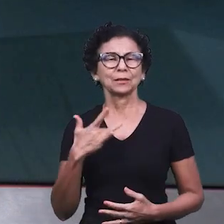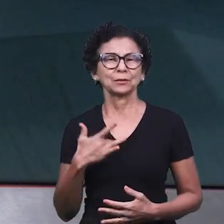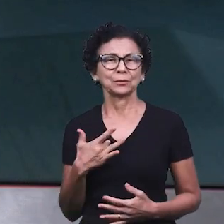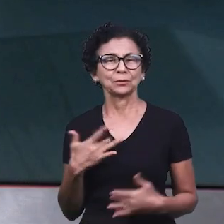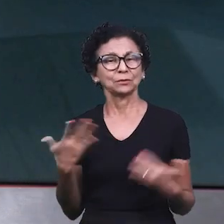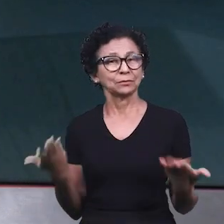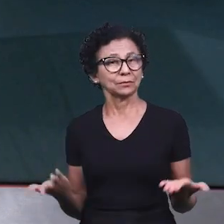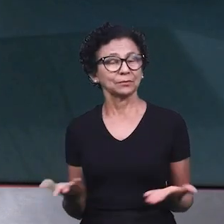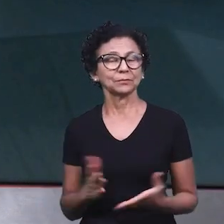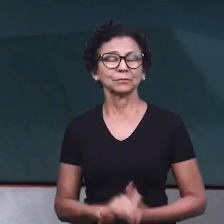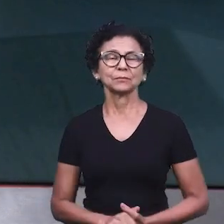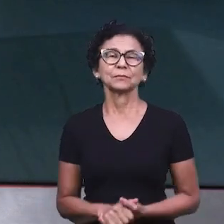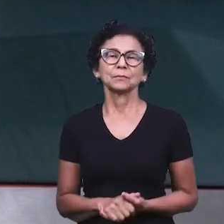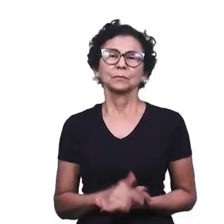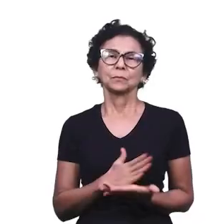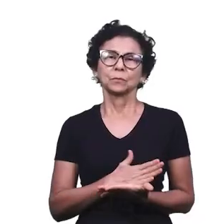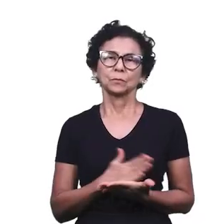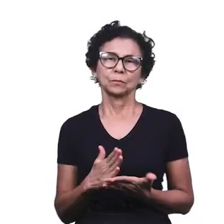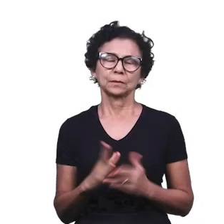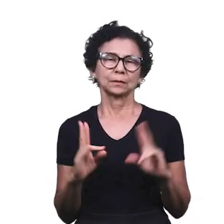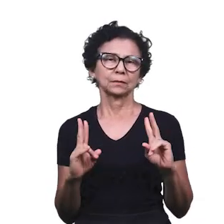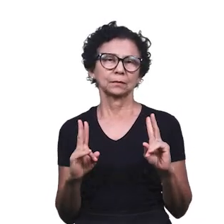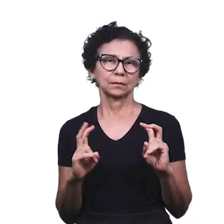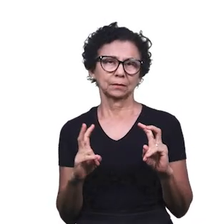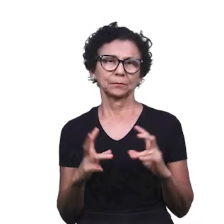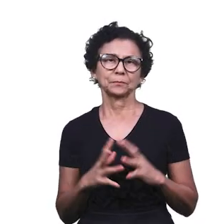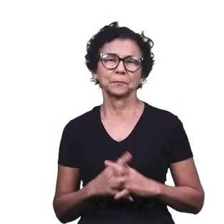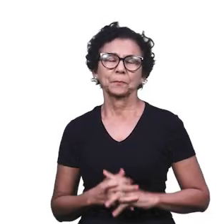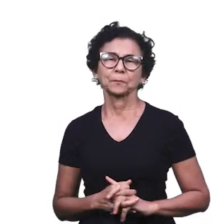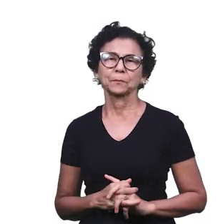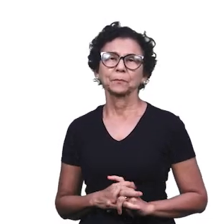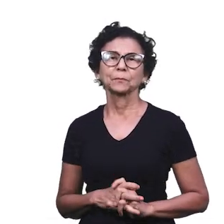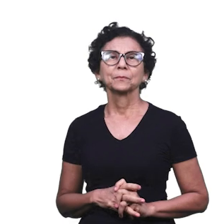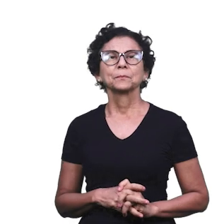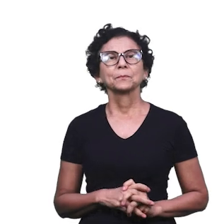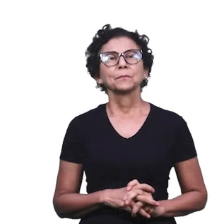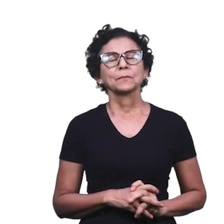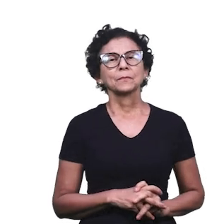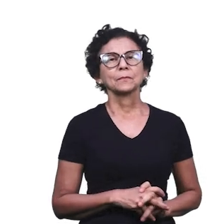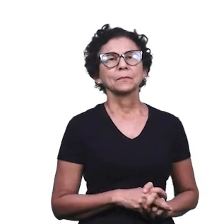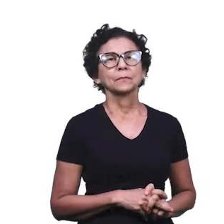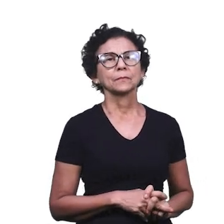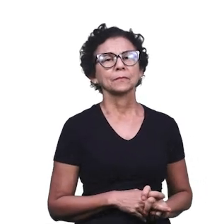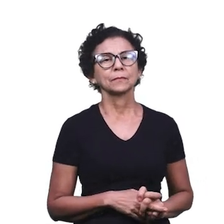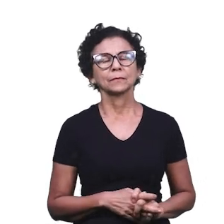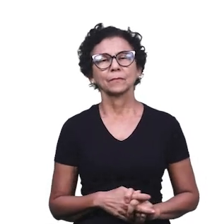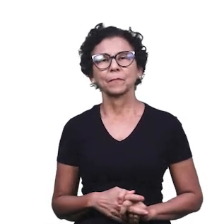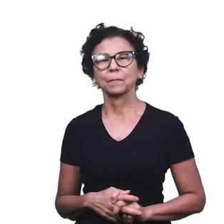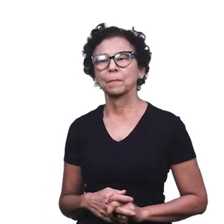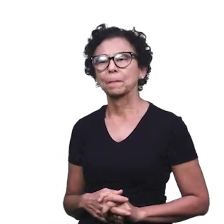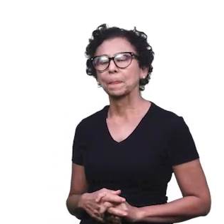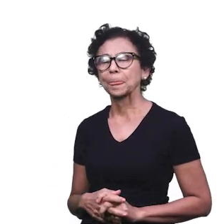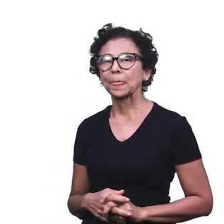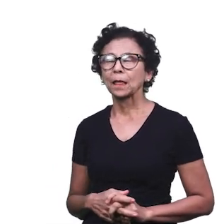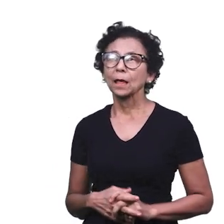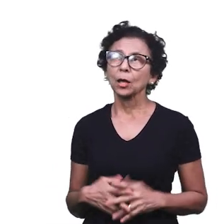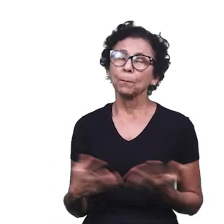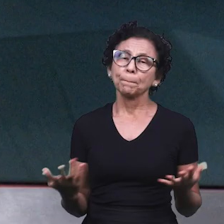também para a sua família. Vamos então ao assunto que nós temos nesse dia de hoje.